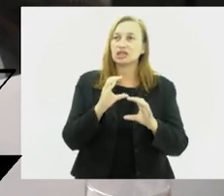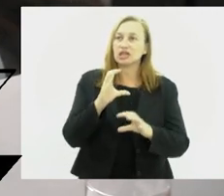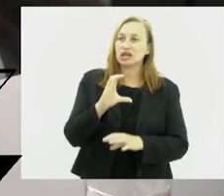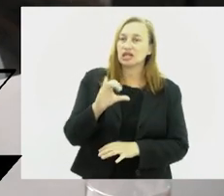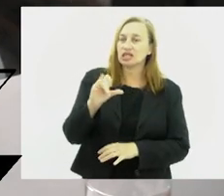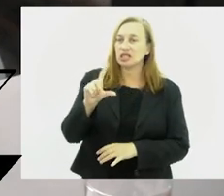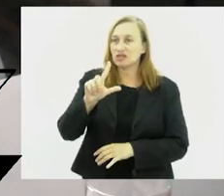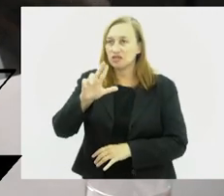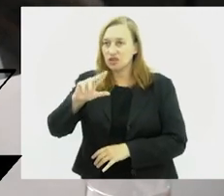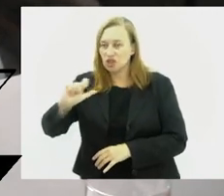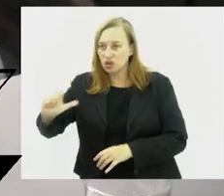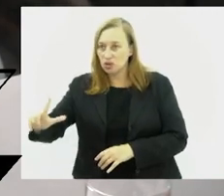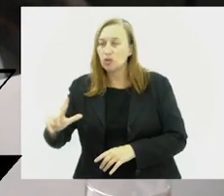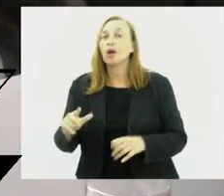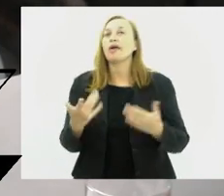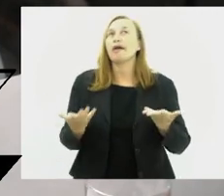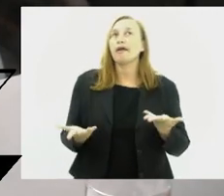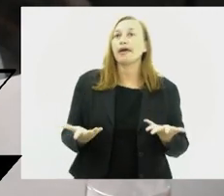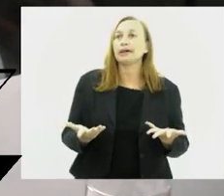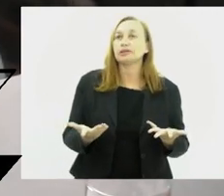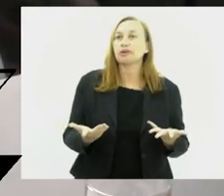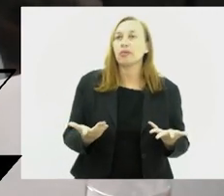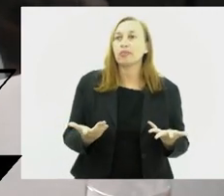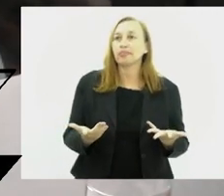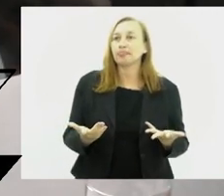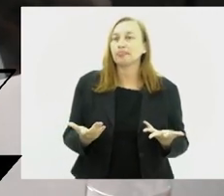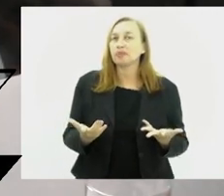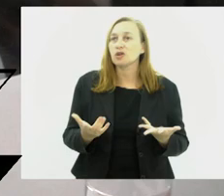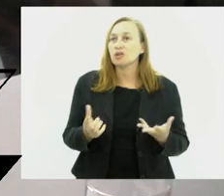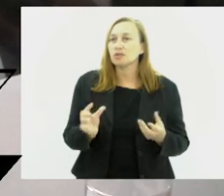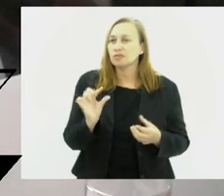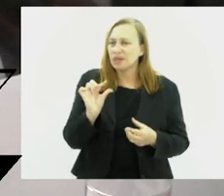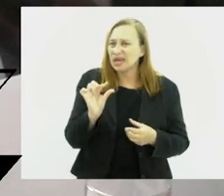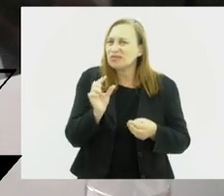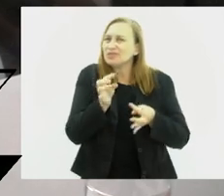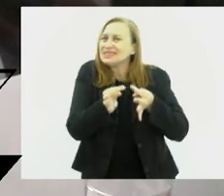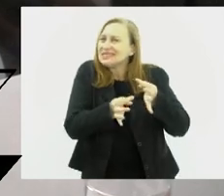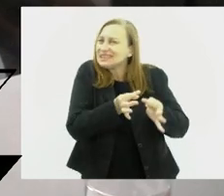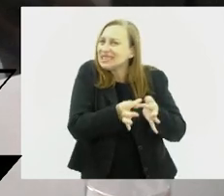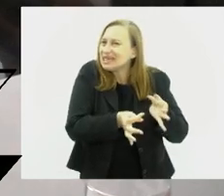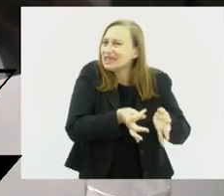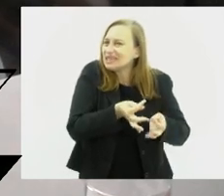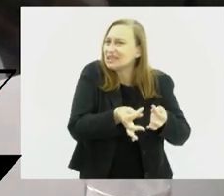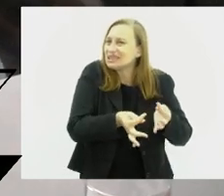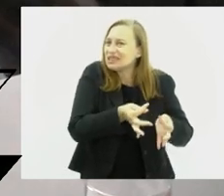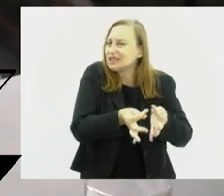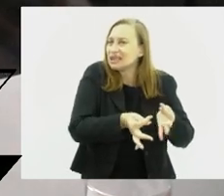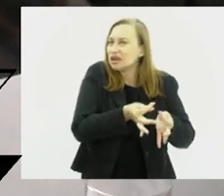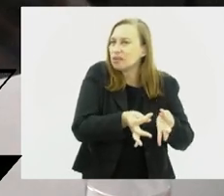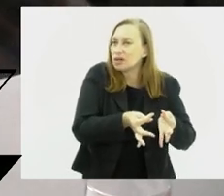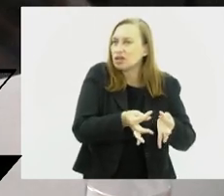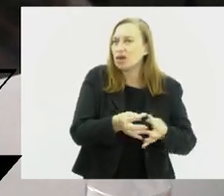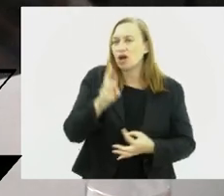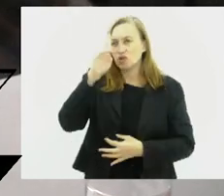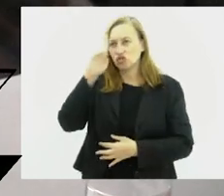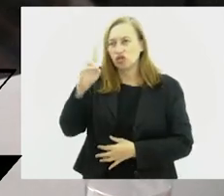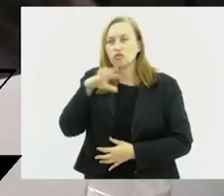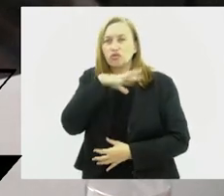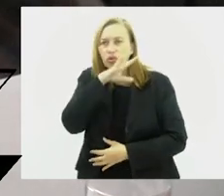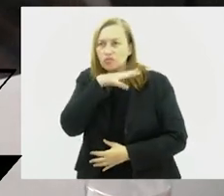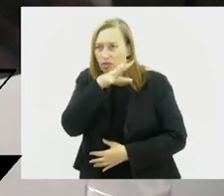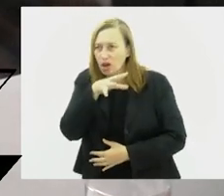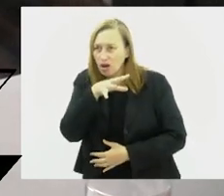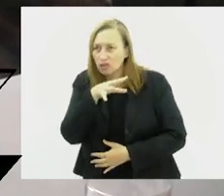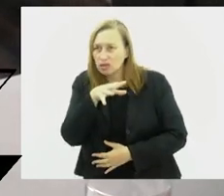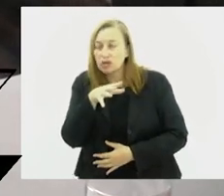chipagem, impor um pequeno treinamento daquele tutor com relação ao animal, me parece que